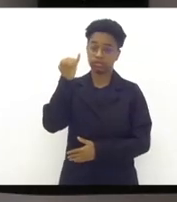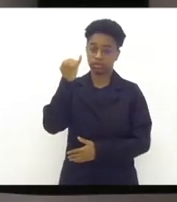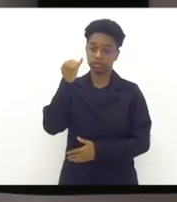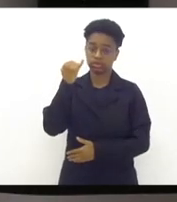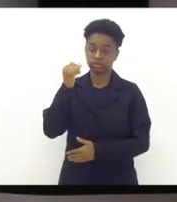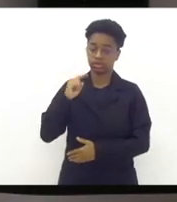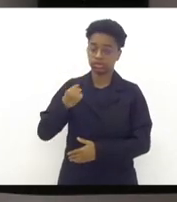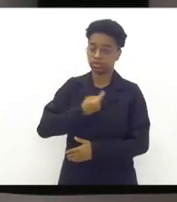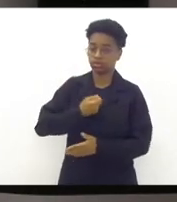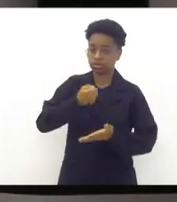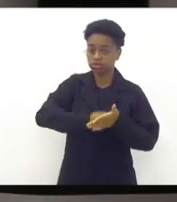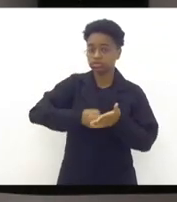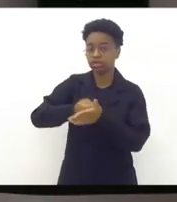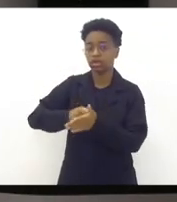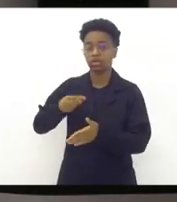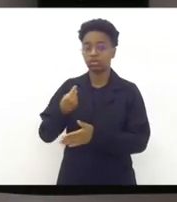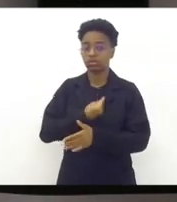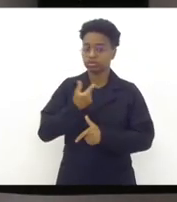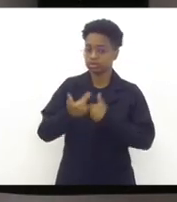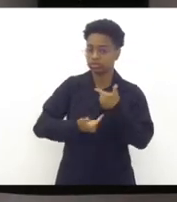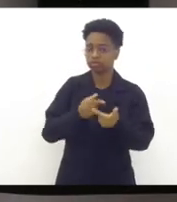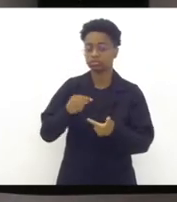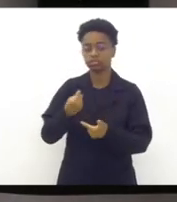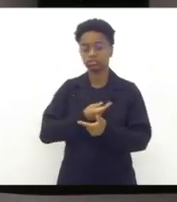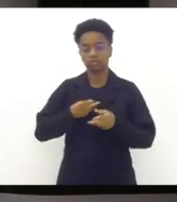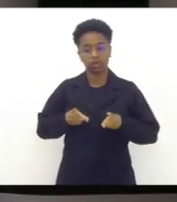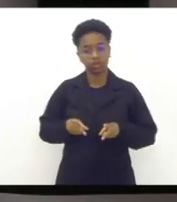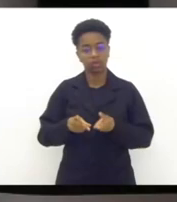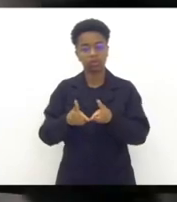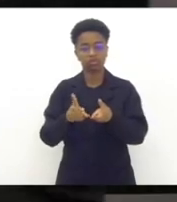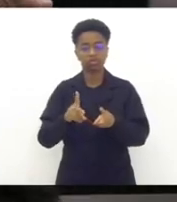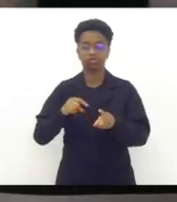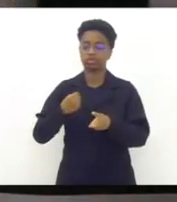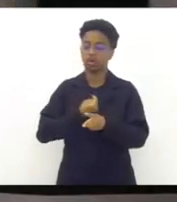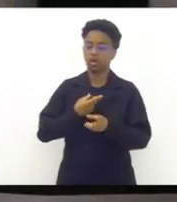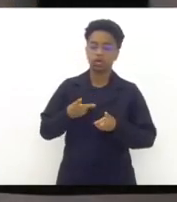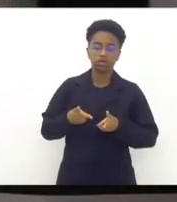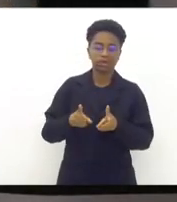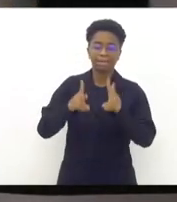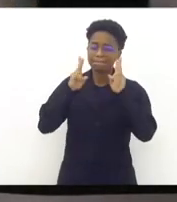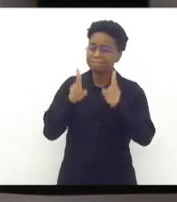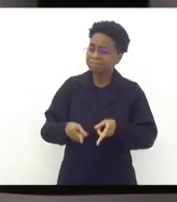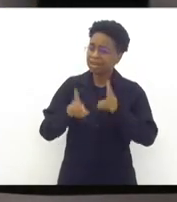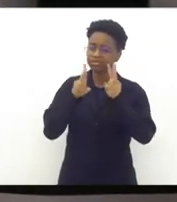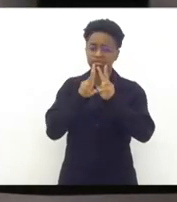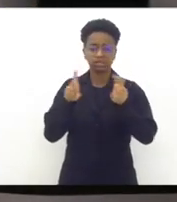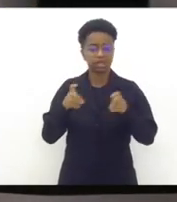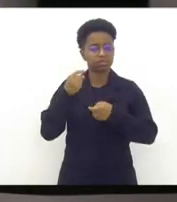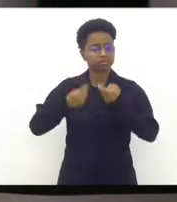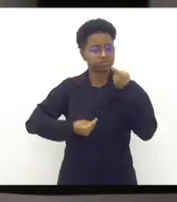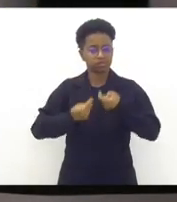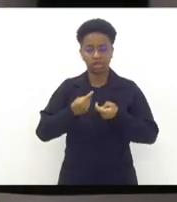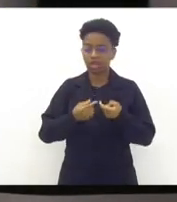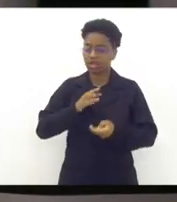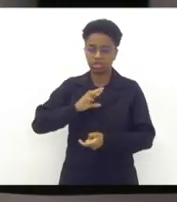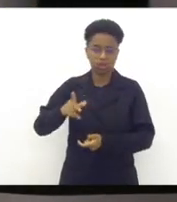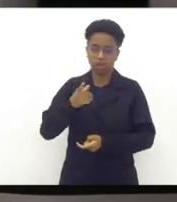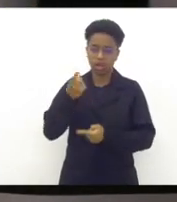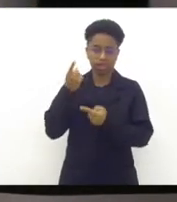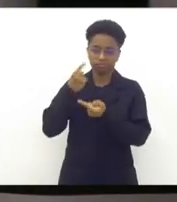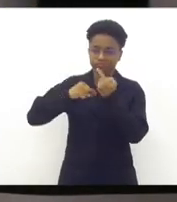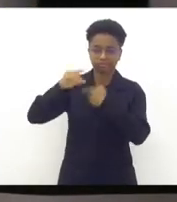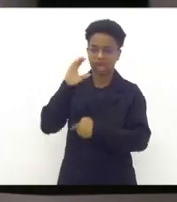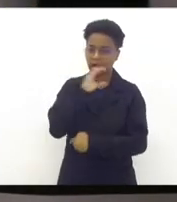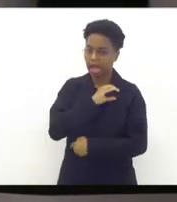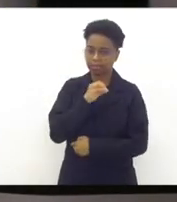luta. Vamos continuar lutando, vamos continuar batendo na mesma tecla. Não vai ser de imediato que a gente vai inibir essa